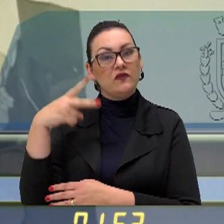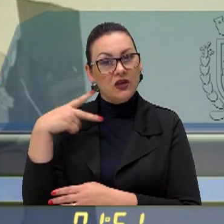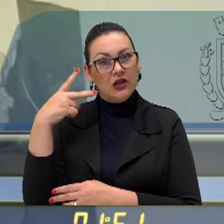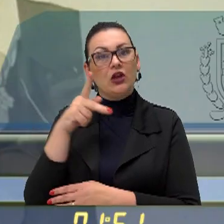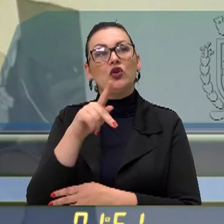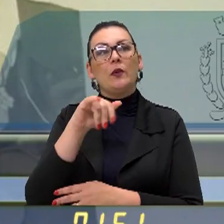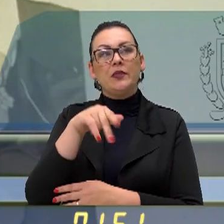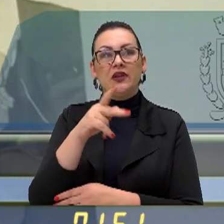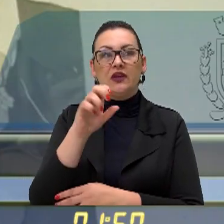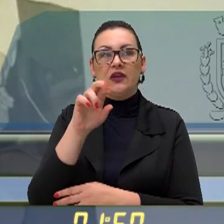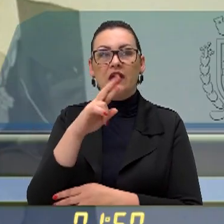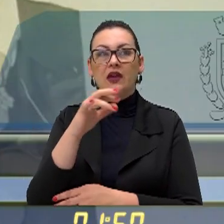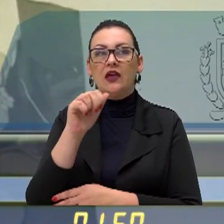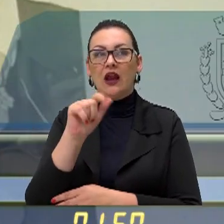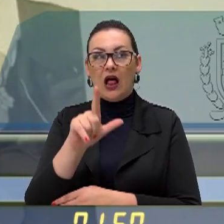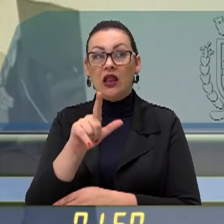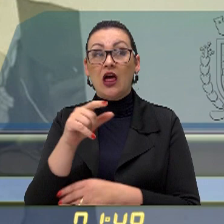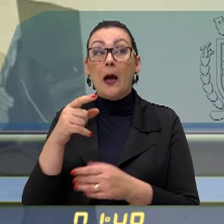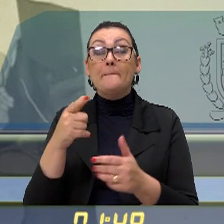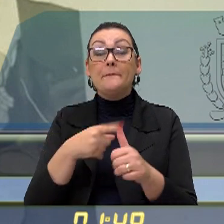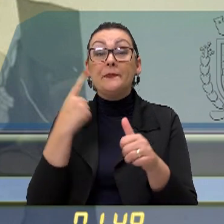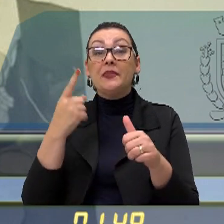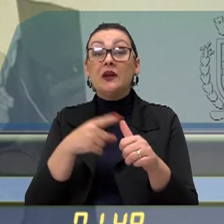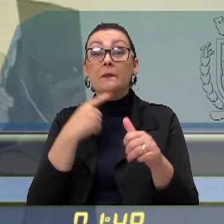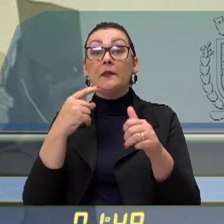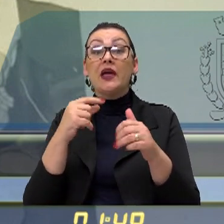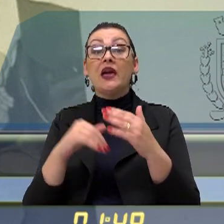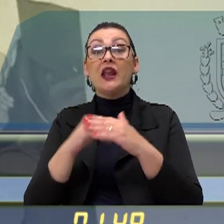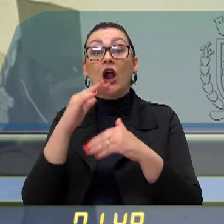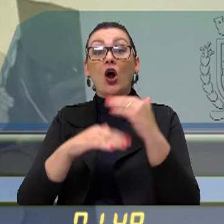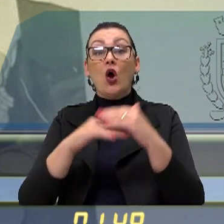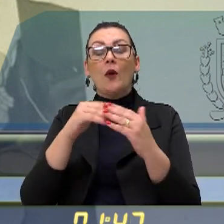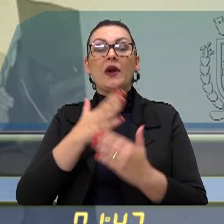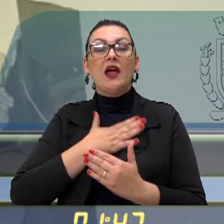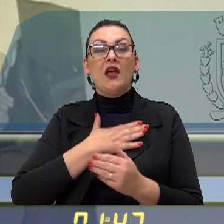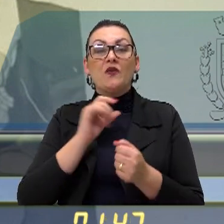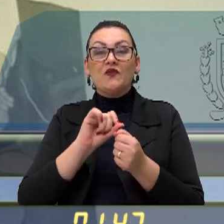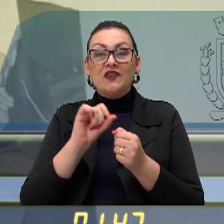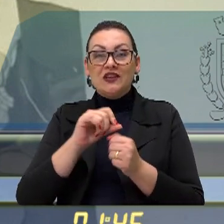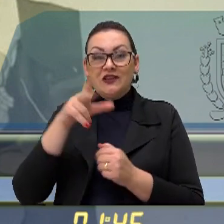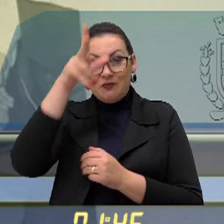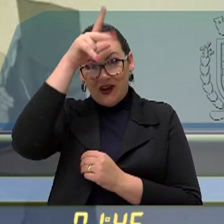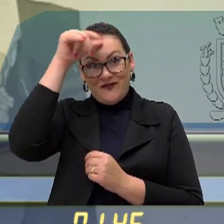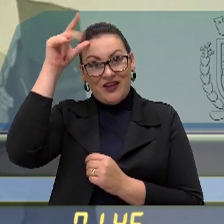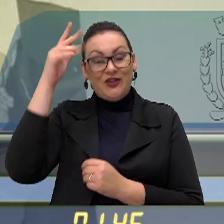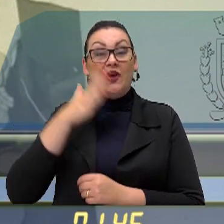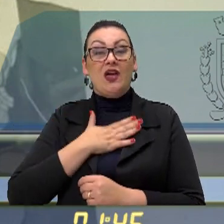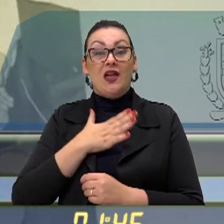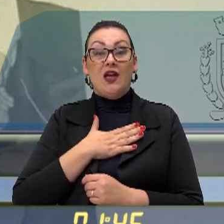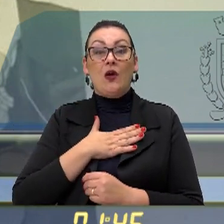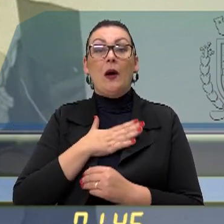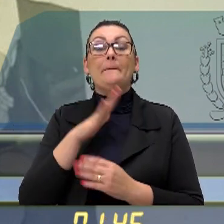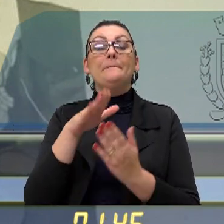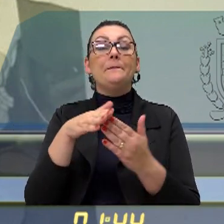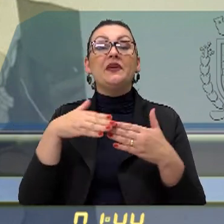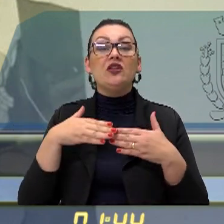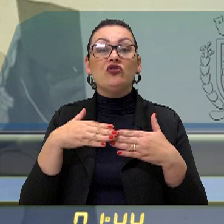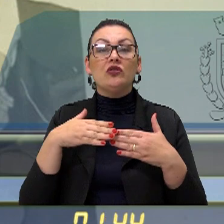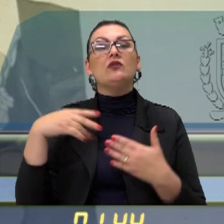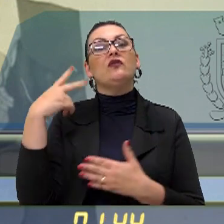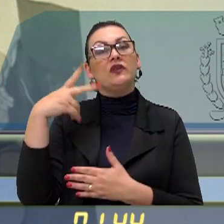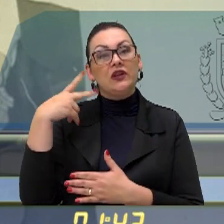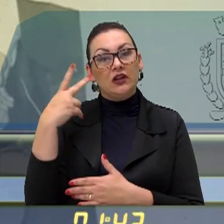do Pinheiral. E essa foi a primeira obra que eu fiz como prefeito, Júlio. A primeira obra a pedido de quem?